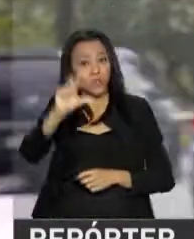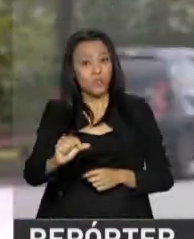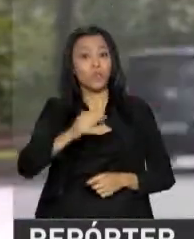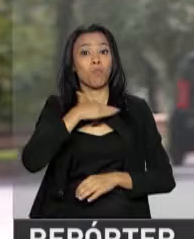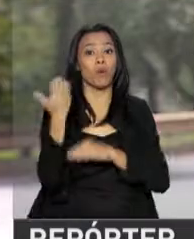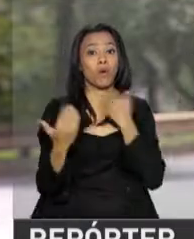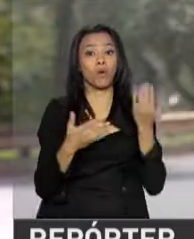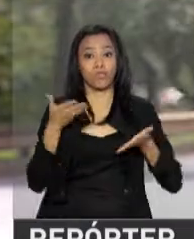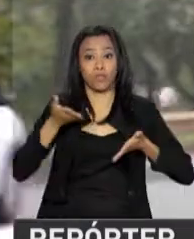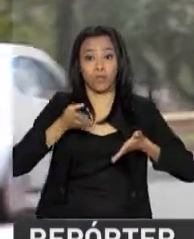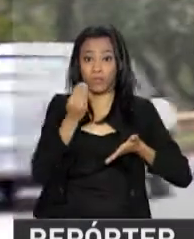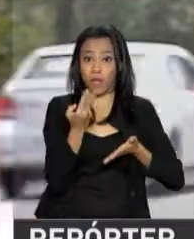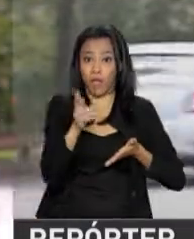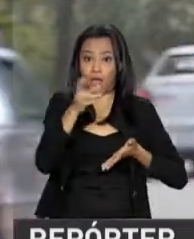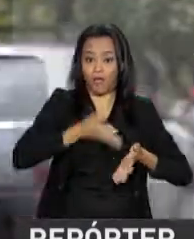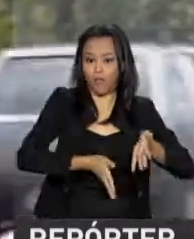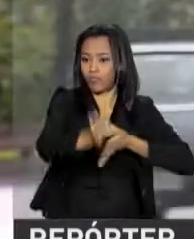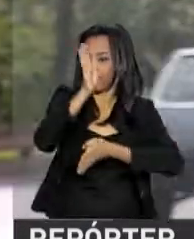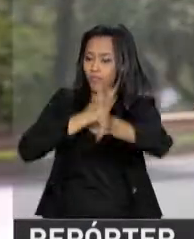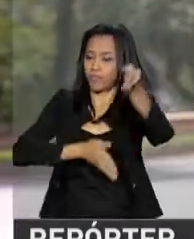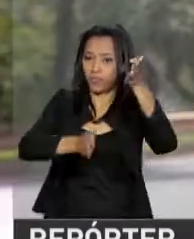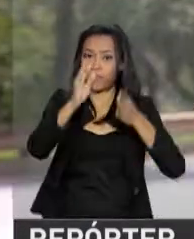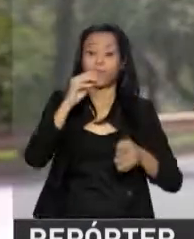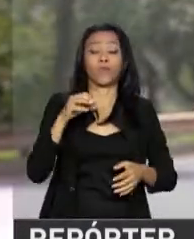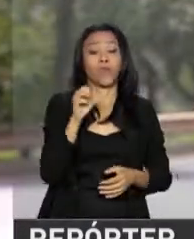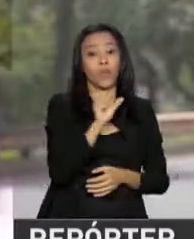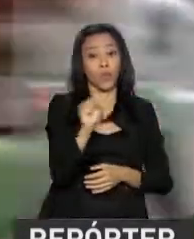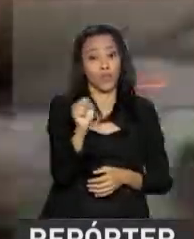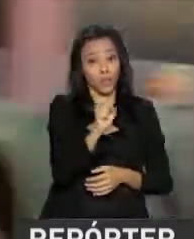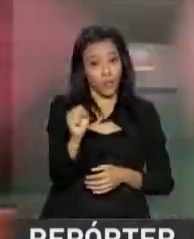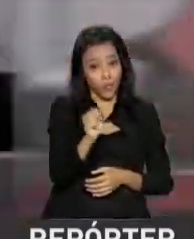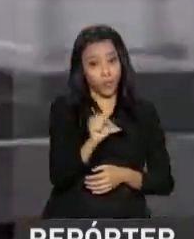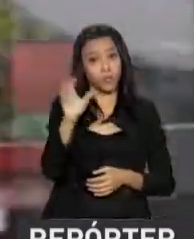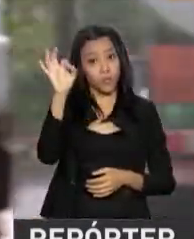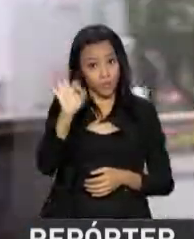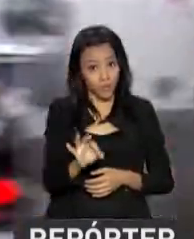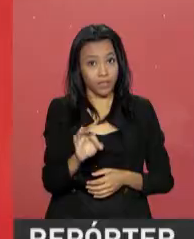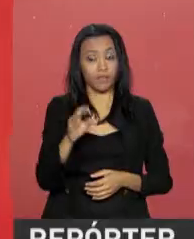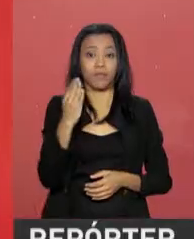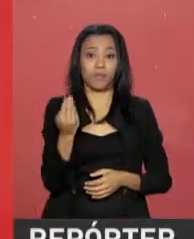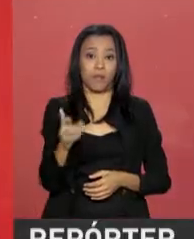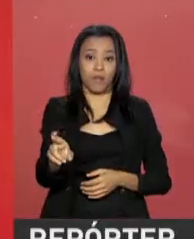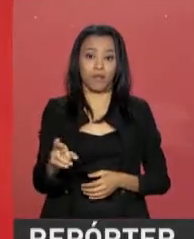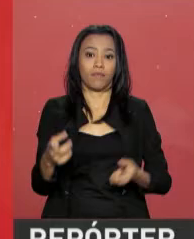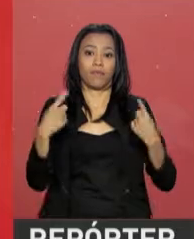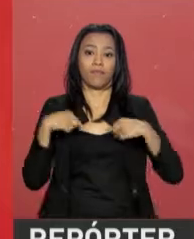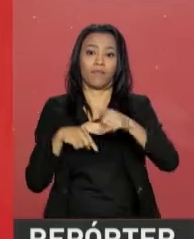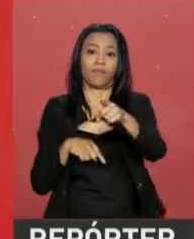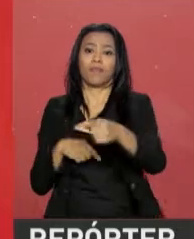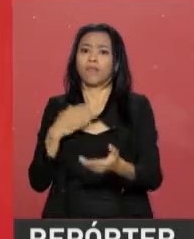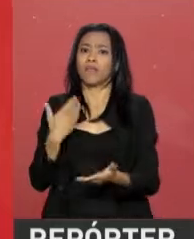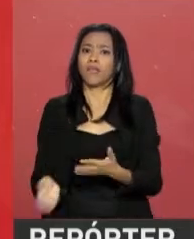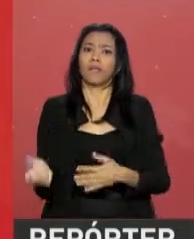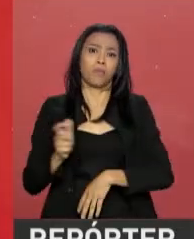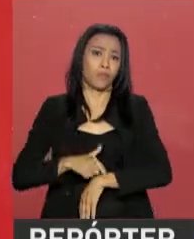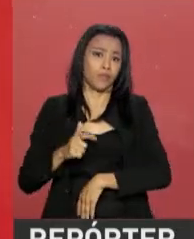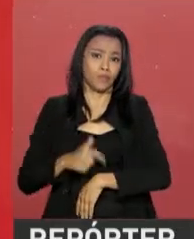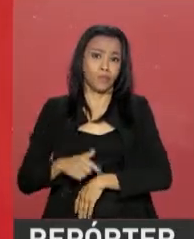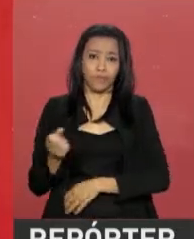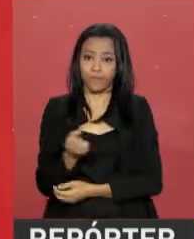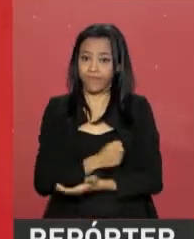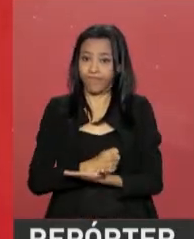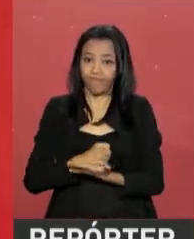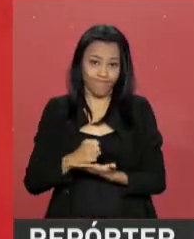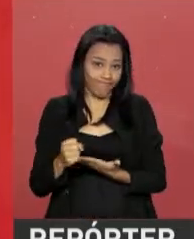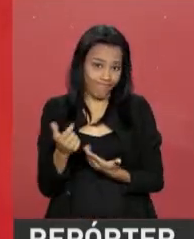avaliação positiva de 88% das rodovias federais o tempo perdido na estrada não vai ter mais